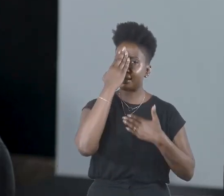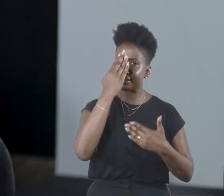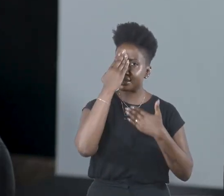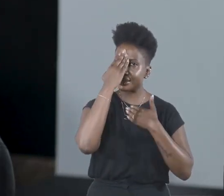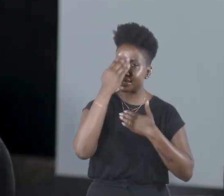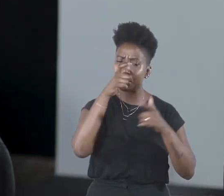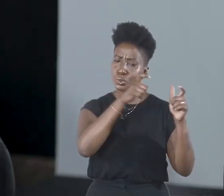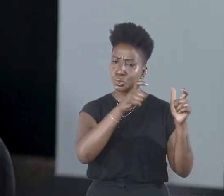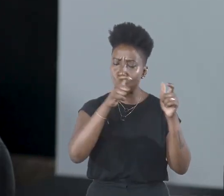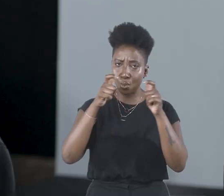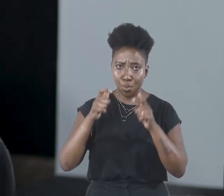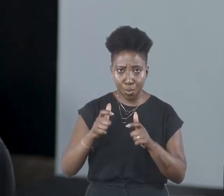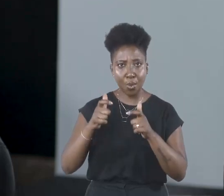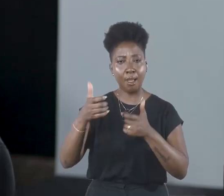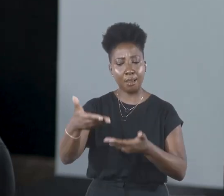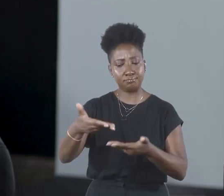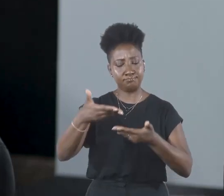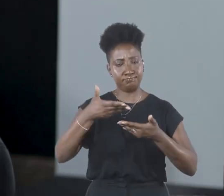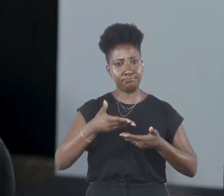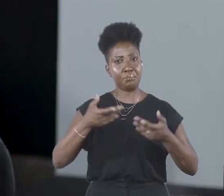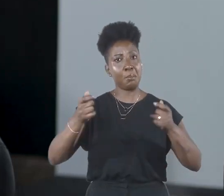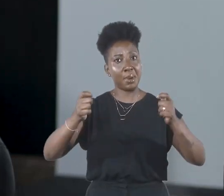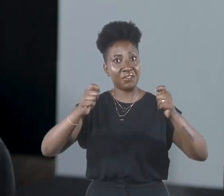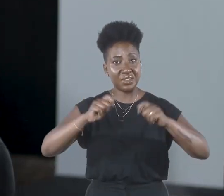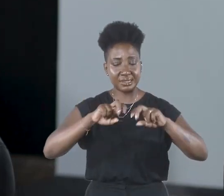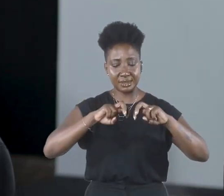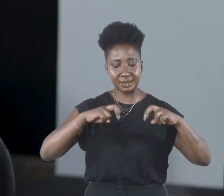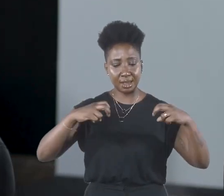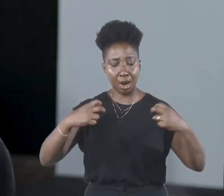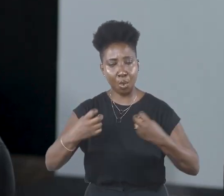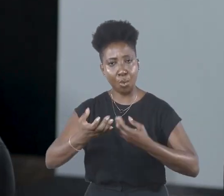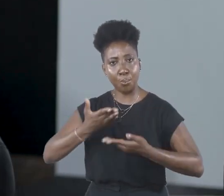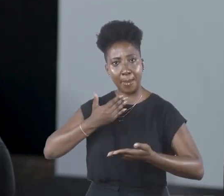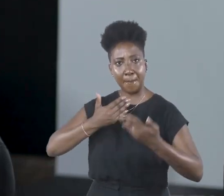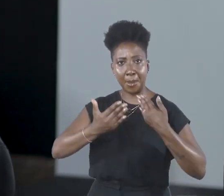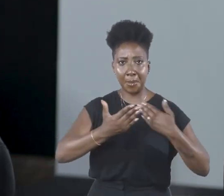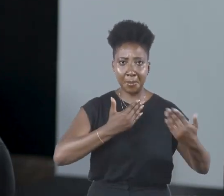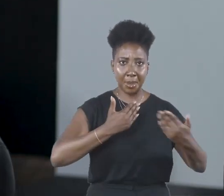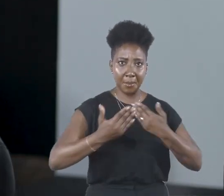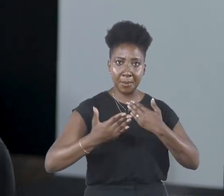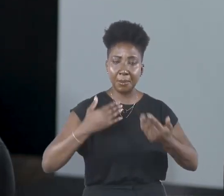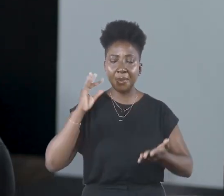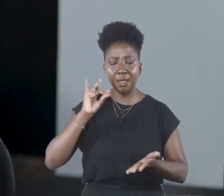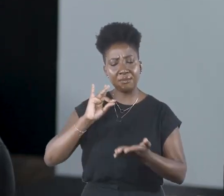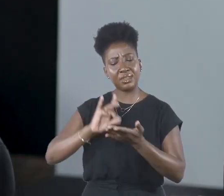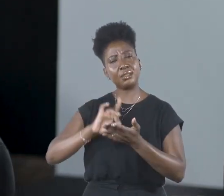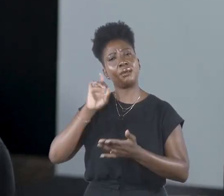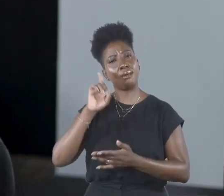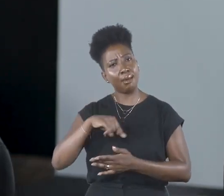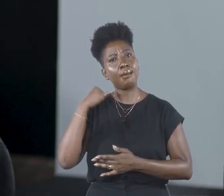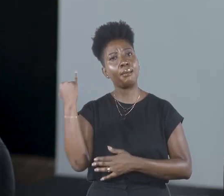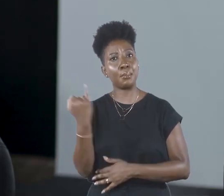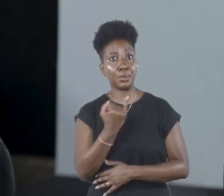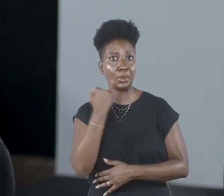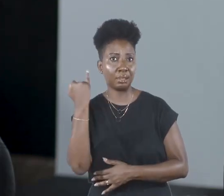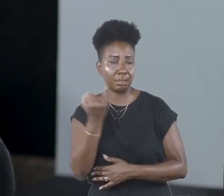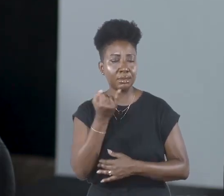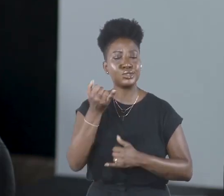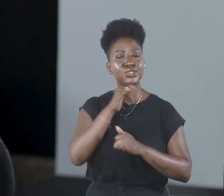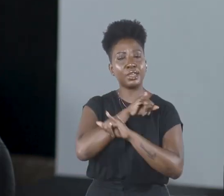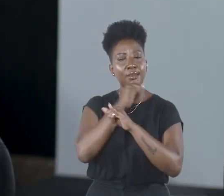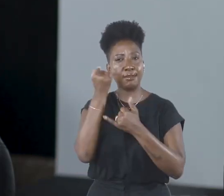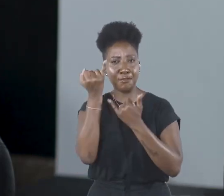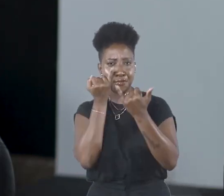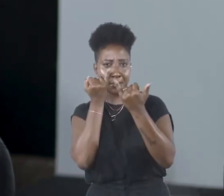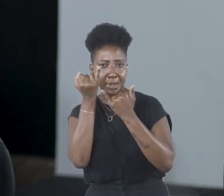Agradecemos o local que nos recebeu para fazermos essa roda de conversa, que realmente vai ser muito